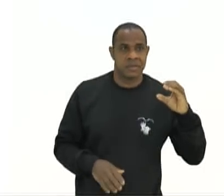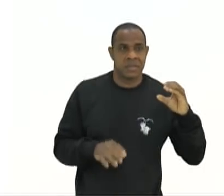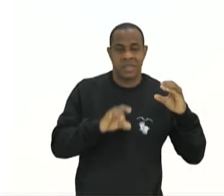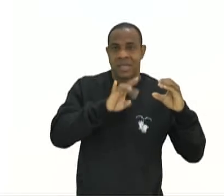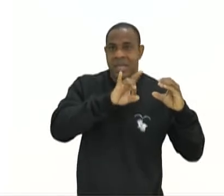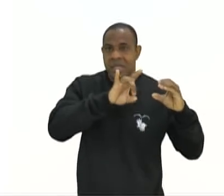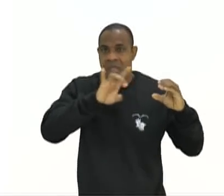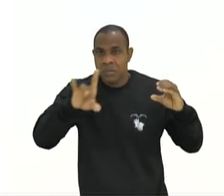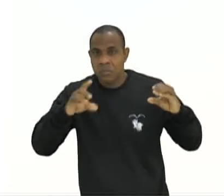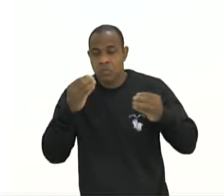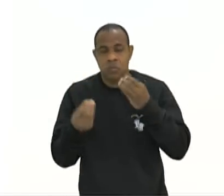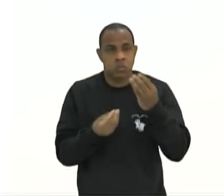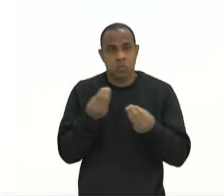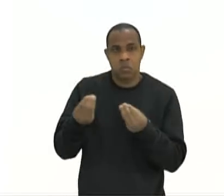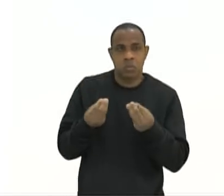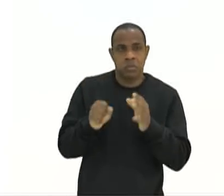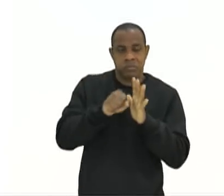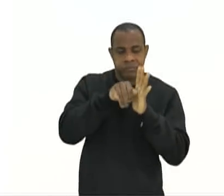na resposta.